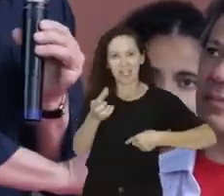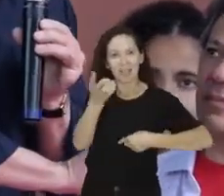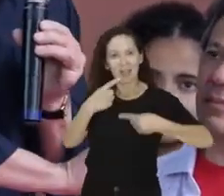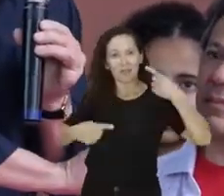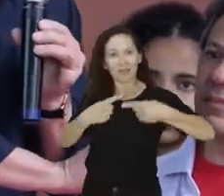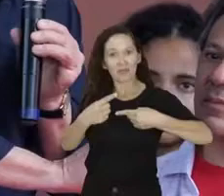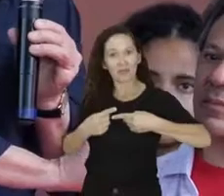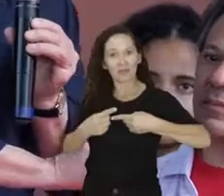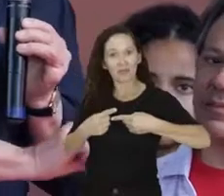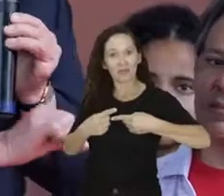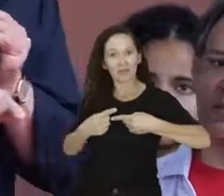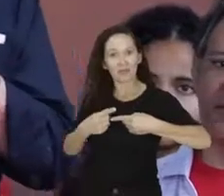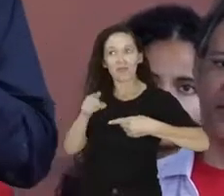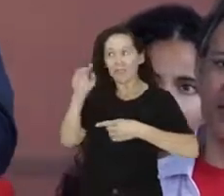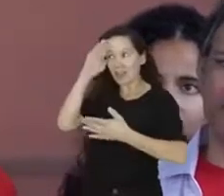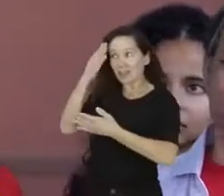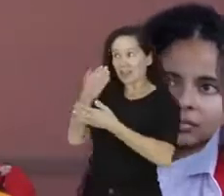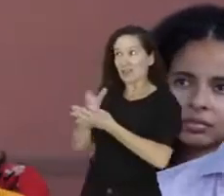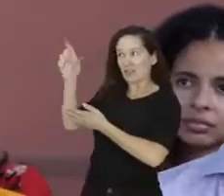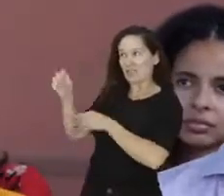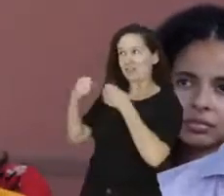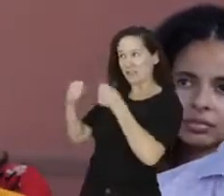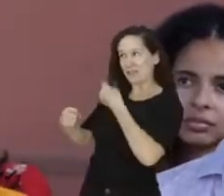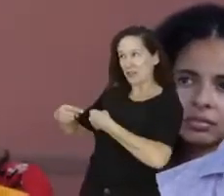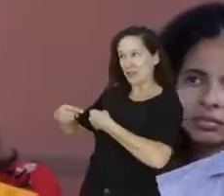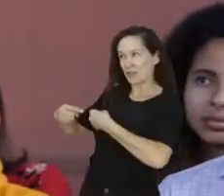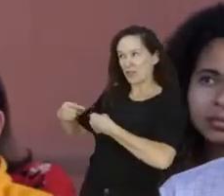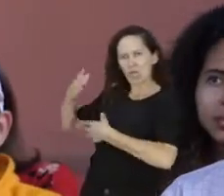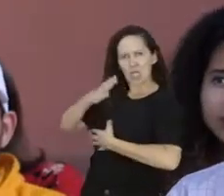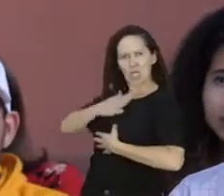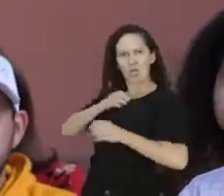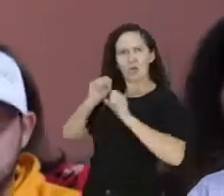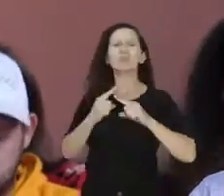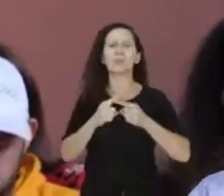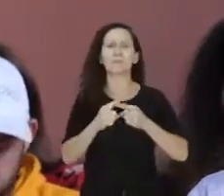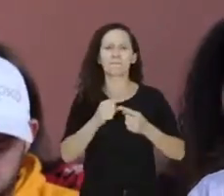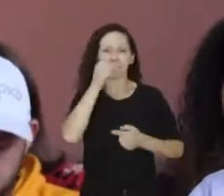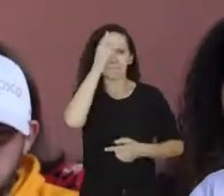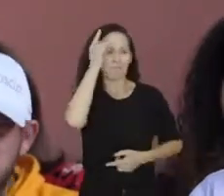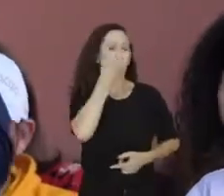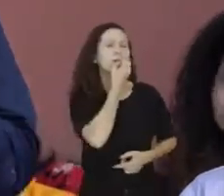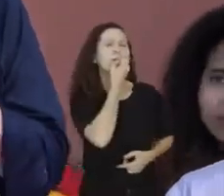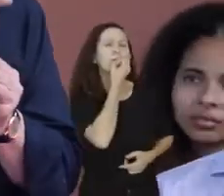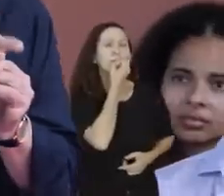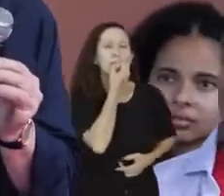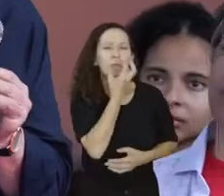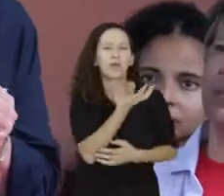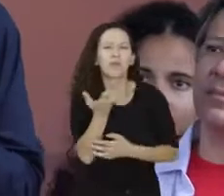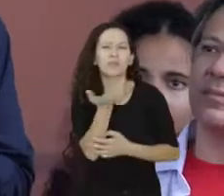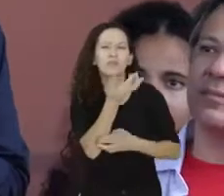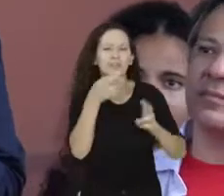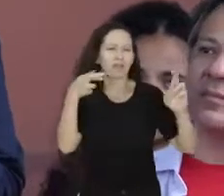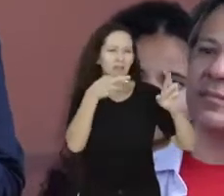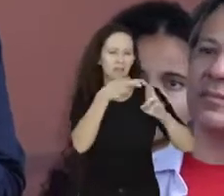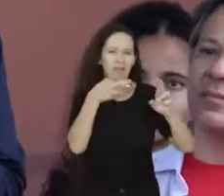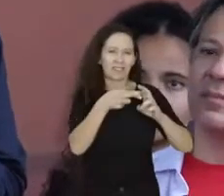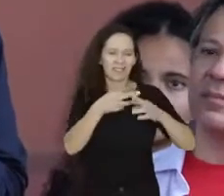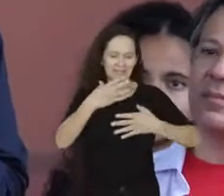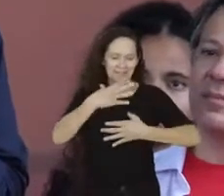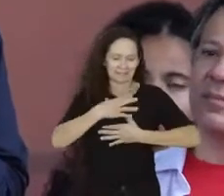ser. Por quê? Porque a pessoa boa que você quer que os outros sejam está dentro de você.